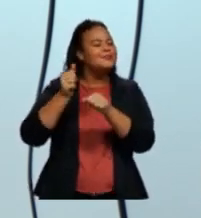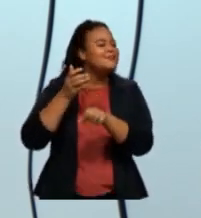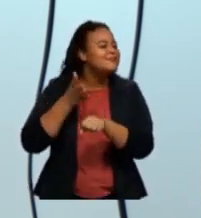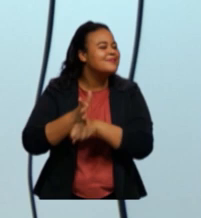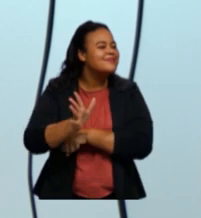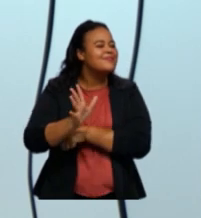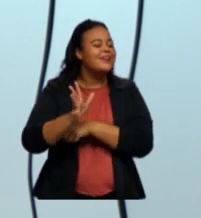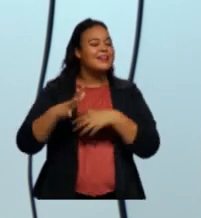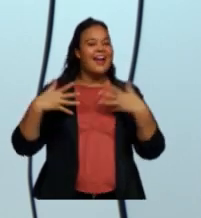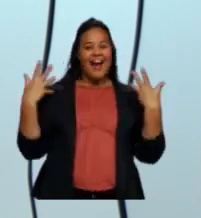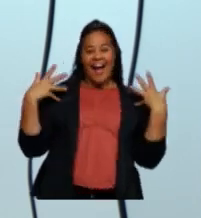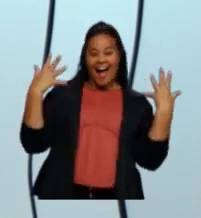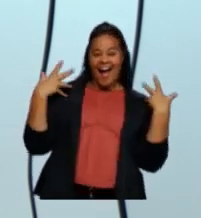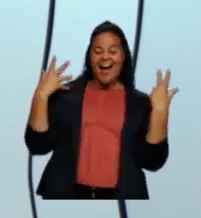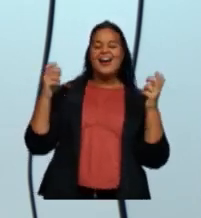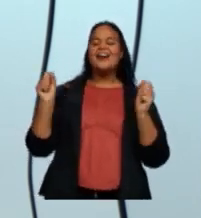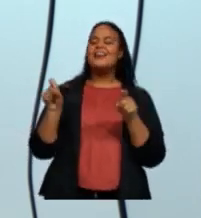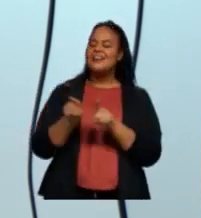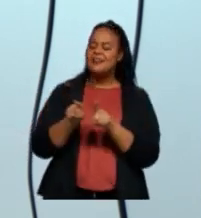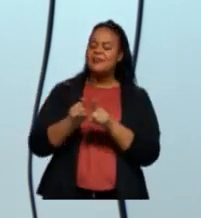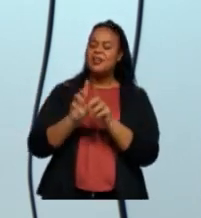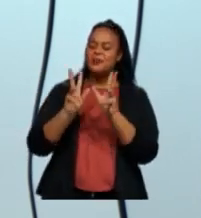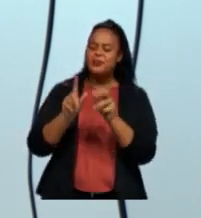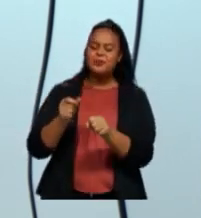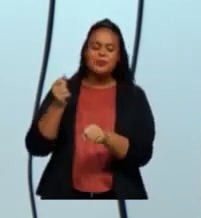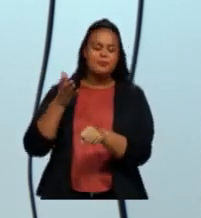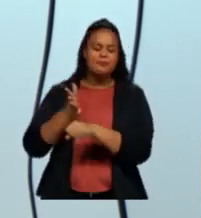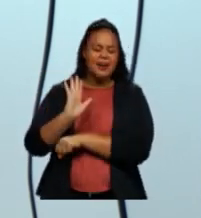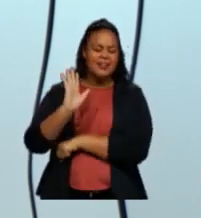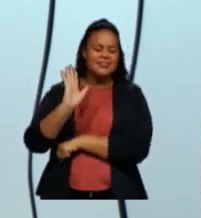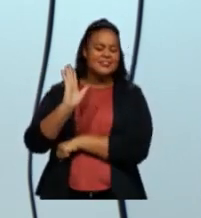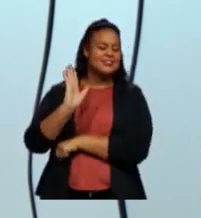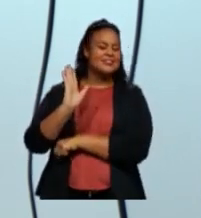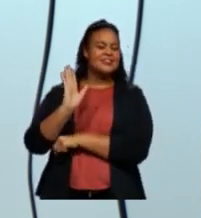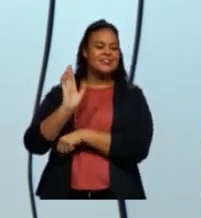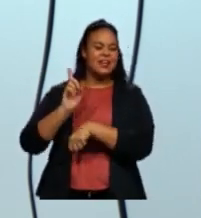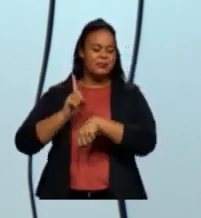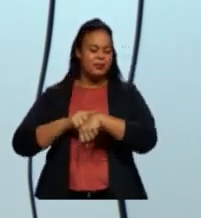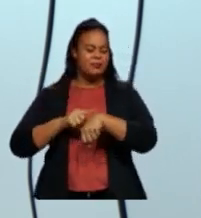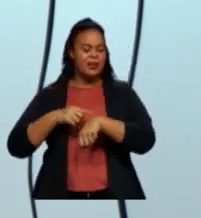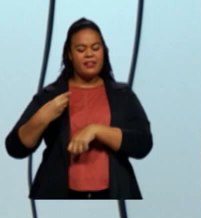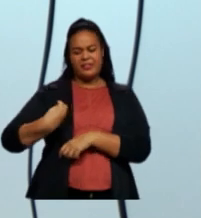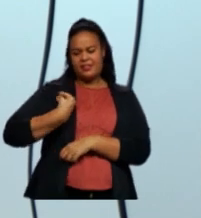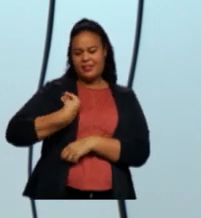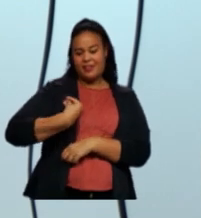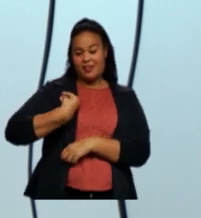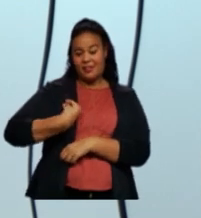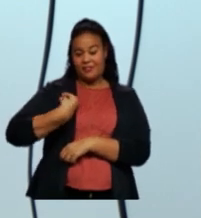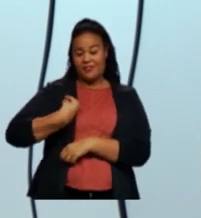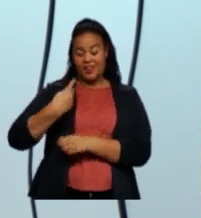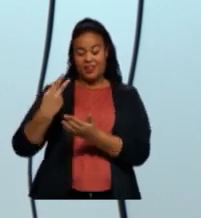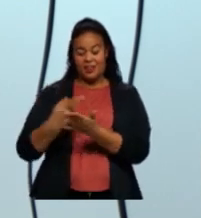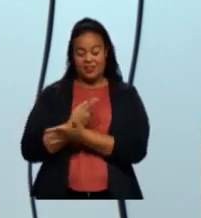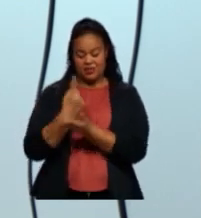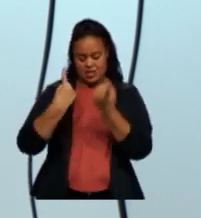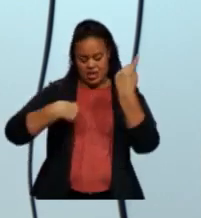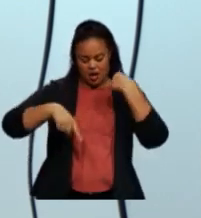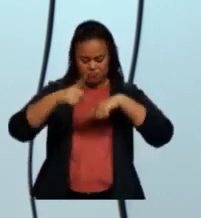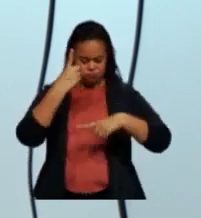essa euforia também passa. Então, são momentos na vida pela ação dos